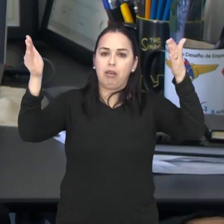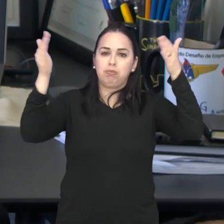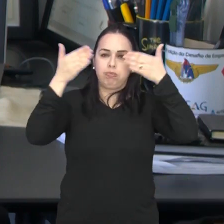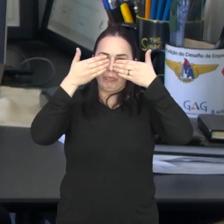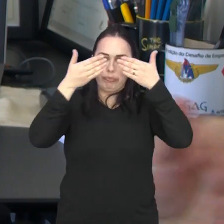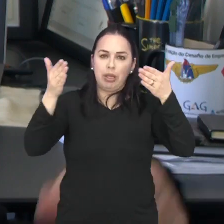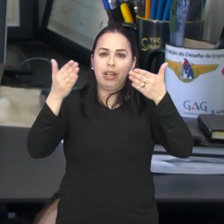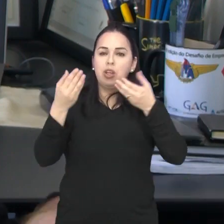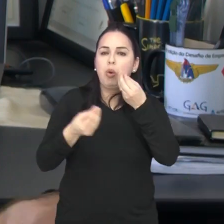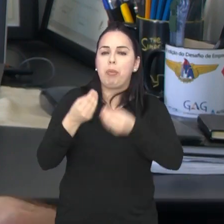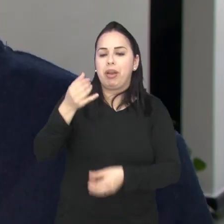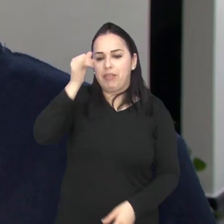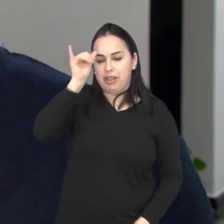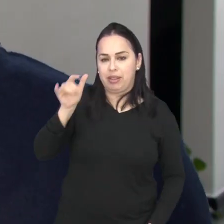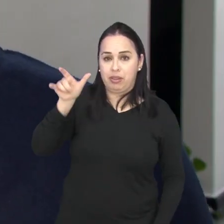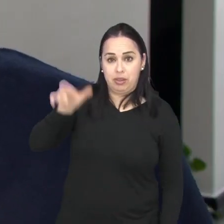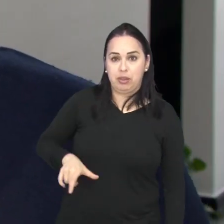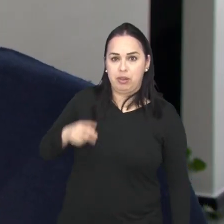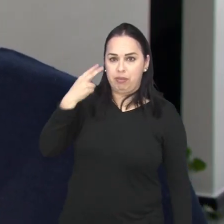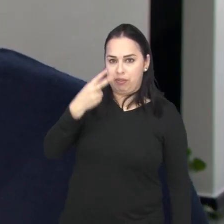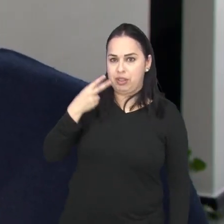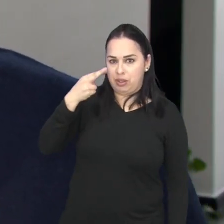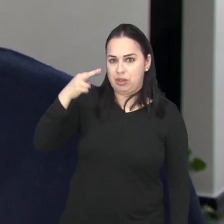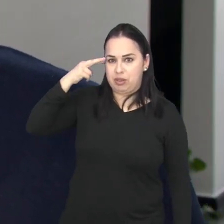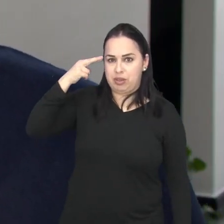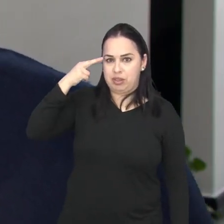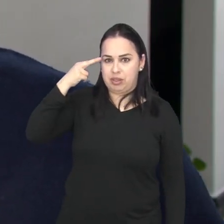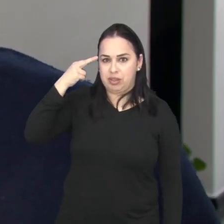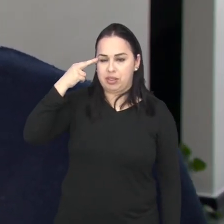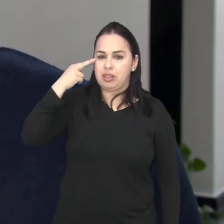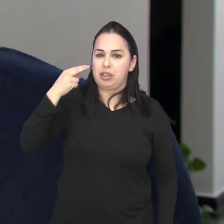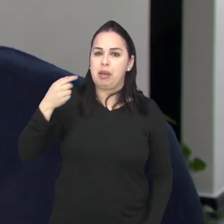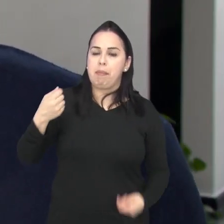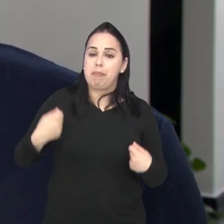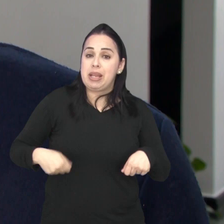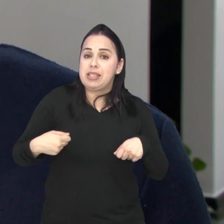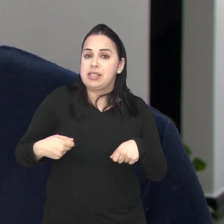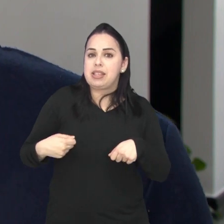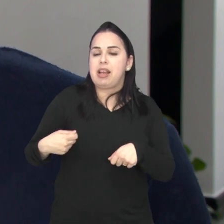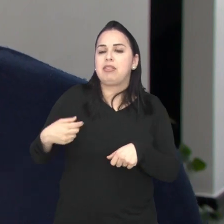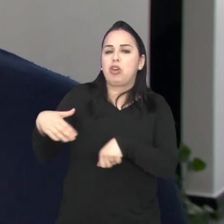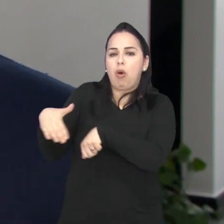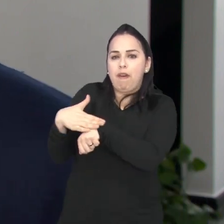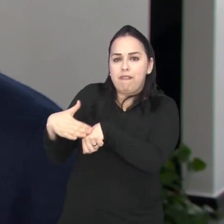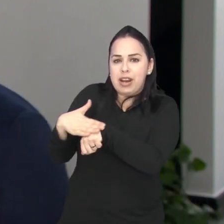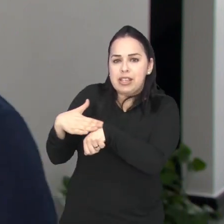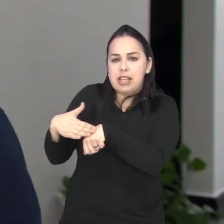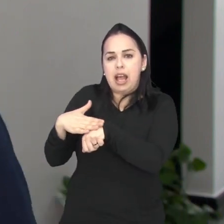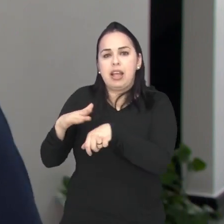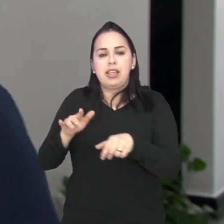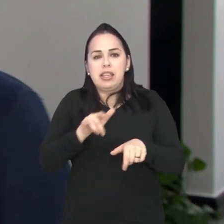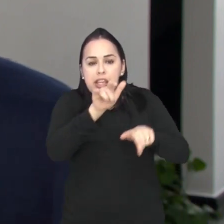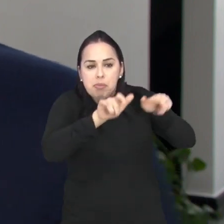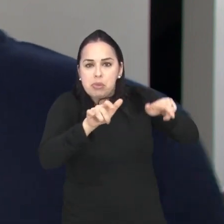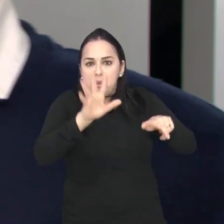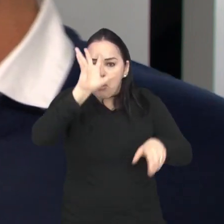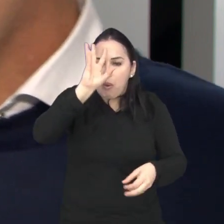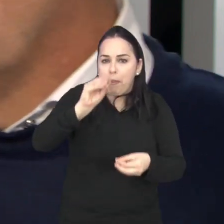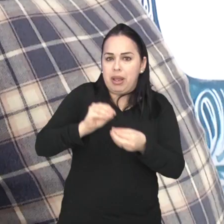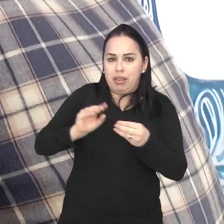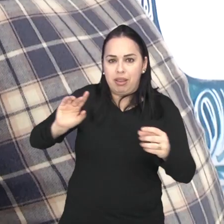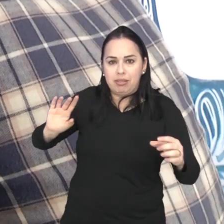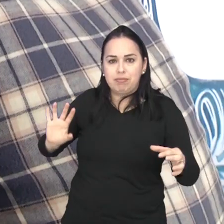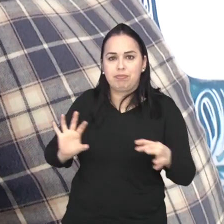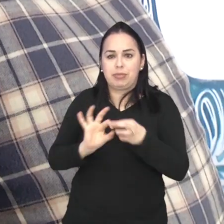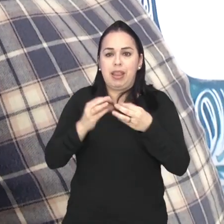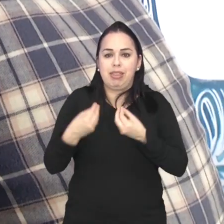ele funciona e como evitar. E ainda de acordo com o vereador Rogério, deixar a discussão da inteligência artificial mais próxima da